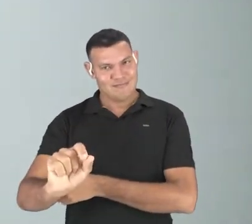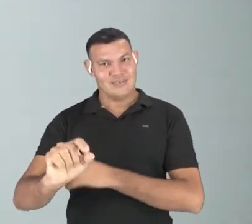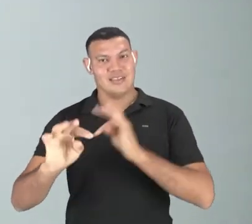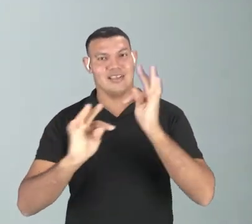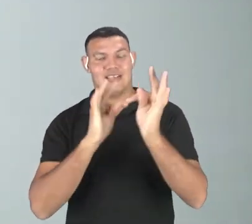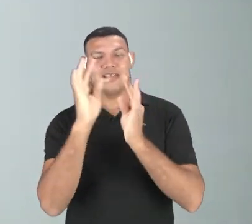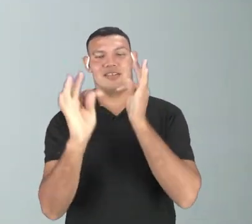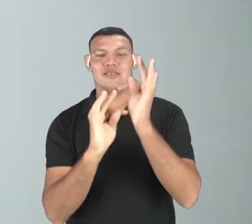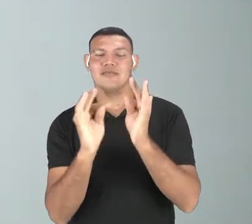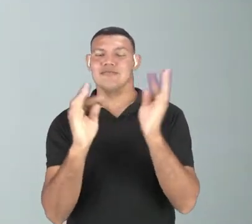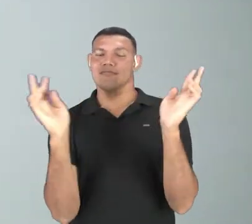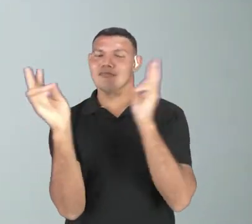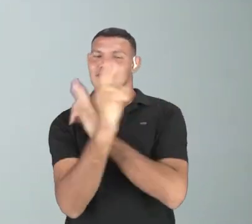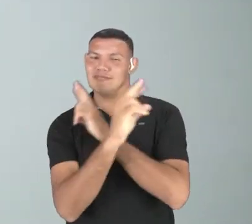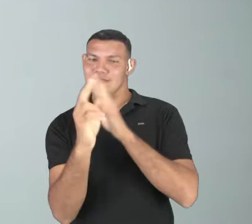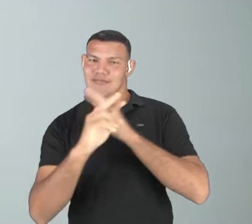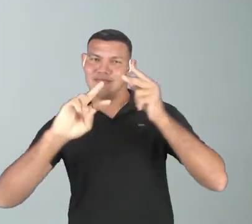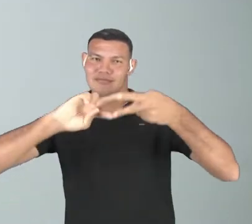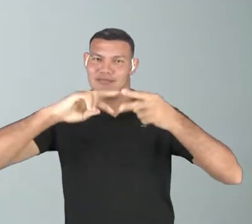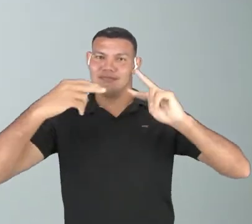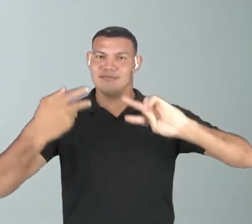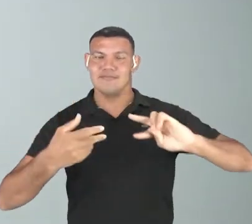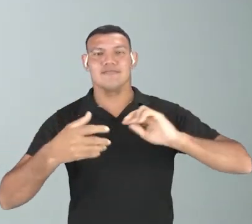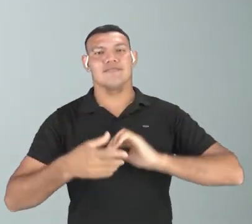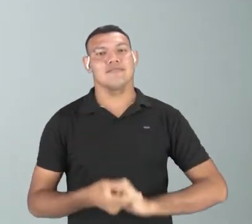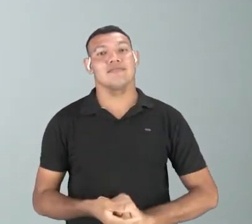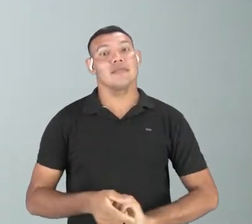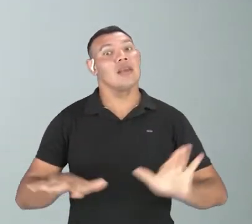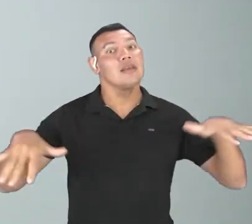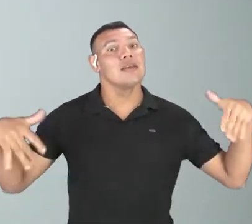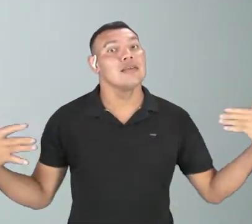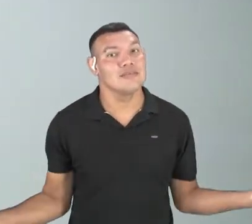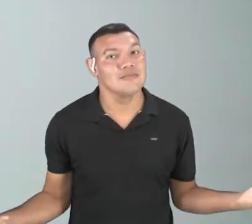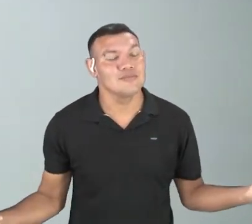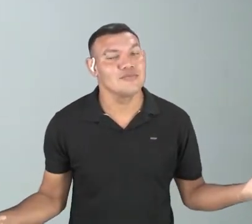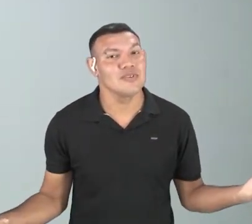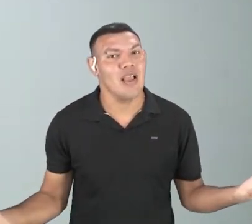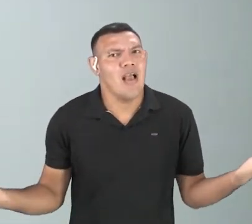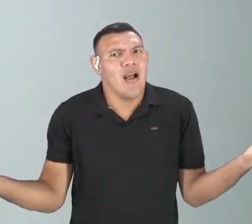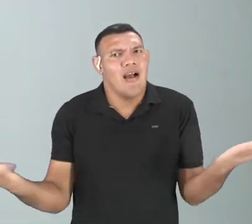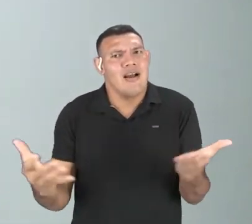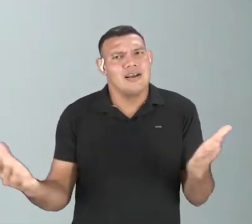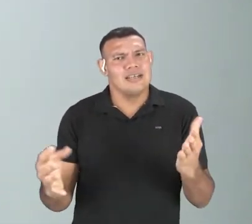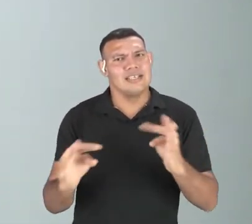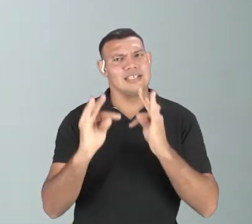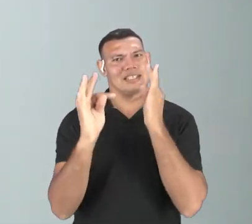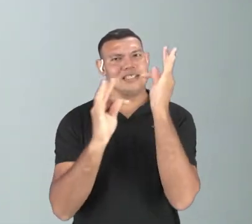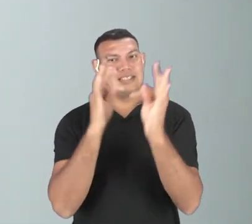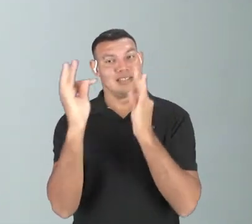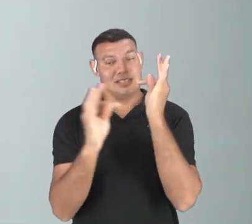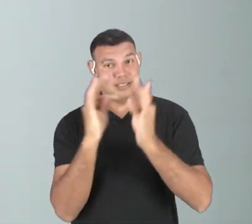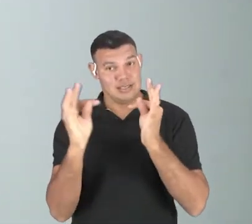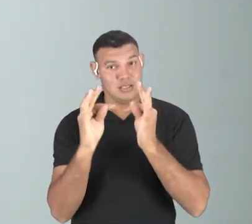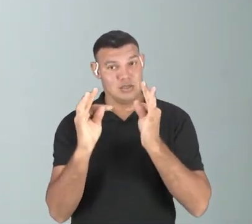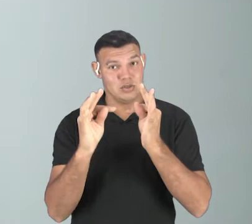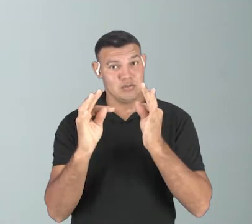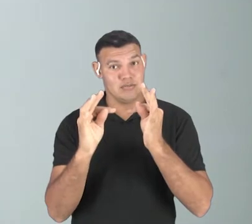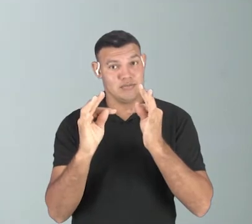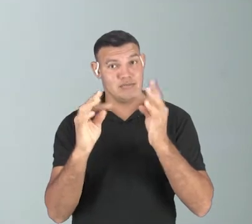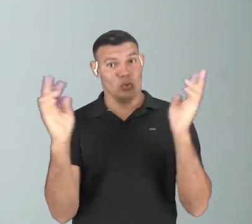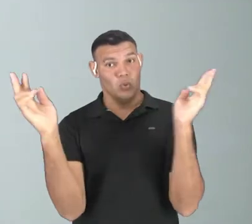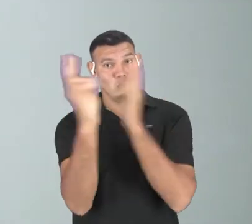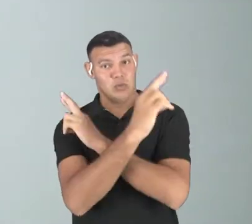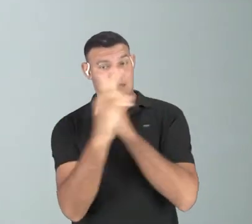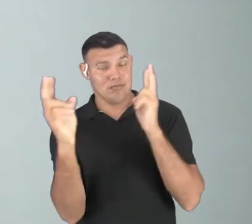relacionadas ao DNA bom então pessoal para de falar sobre as tecnologias relacionadas ao DNA